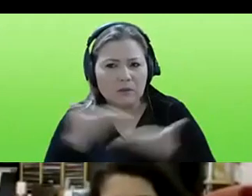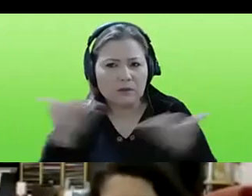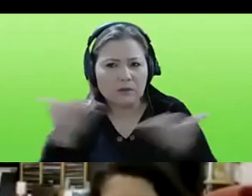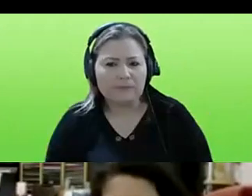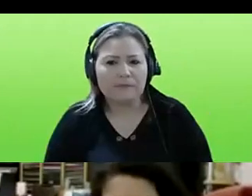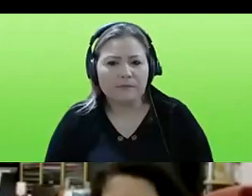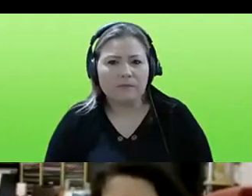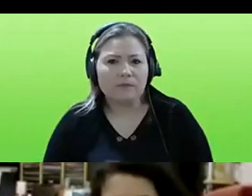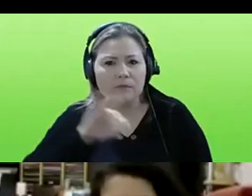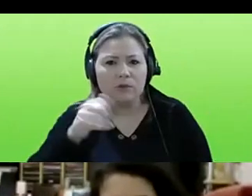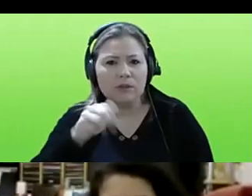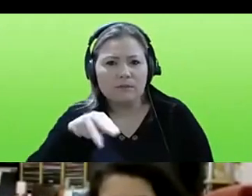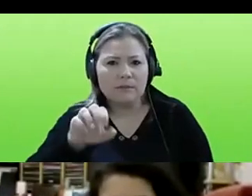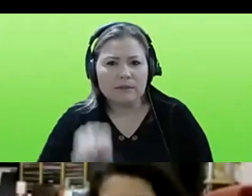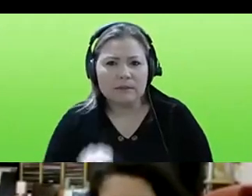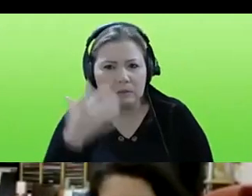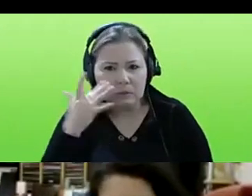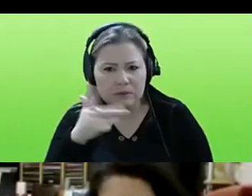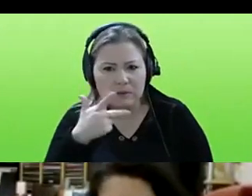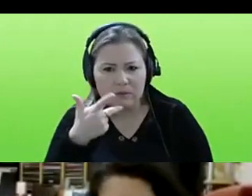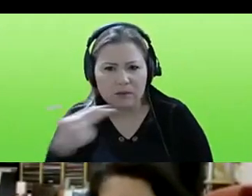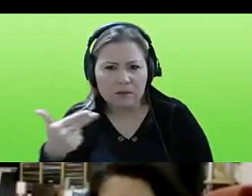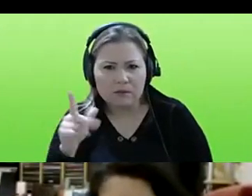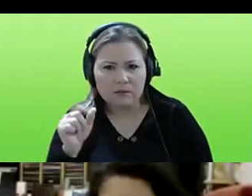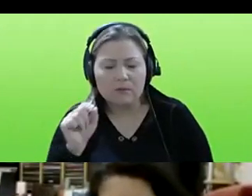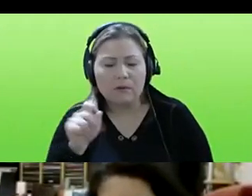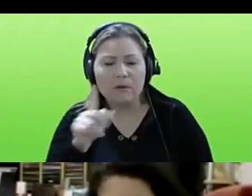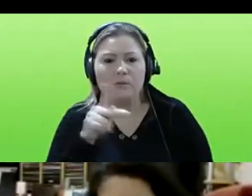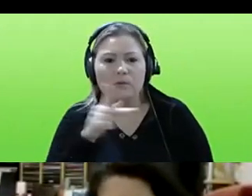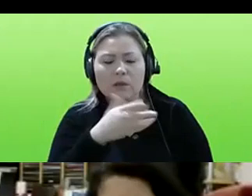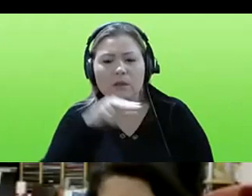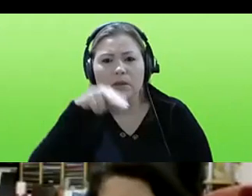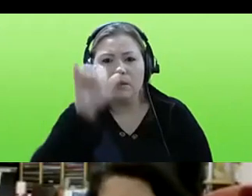James. Não sei se tu dias. Professor Itamar, acho que